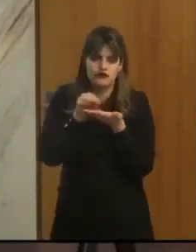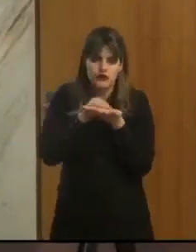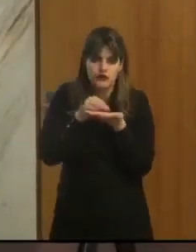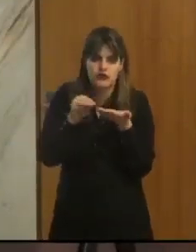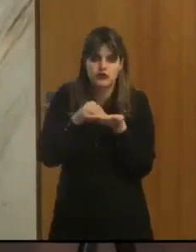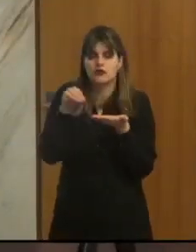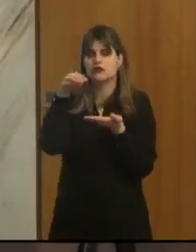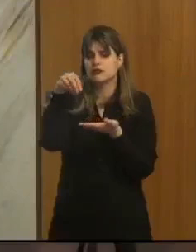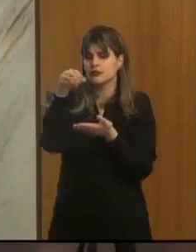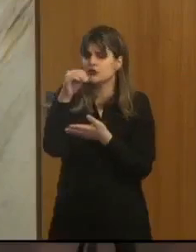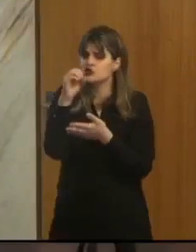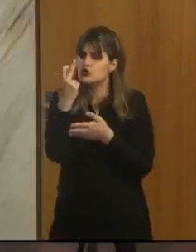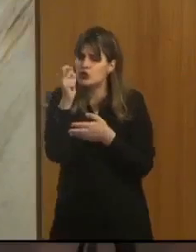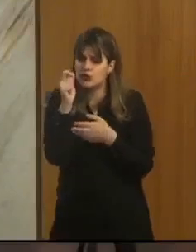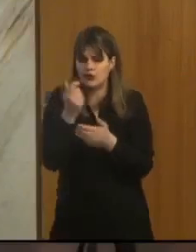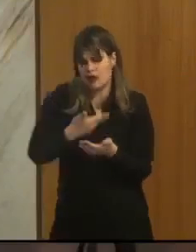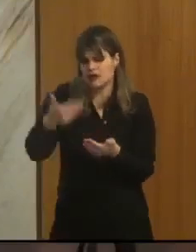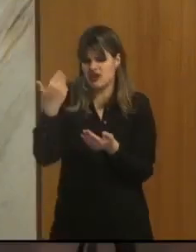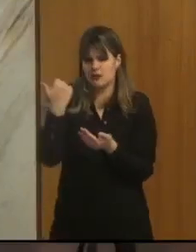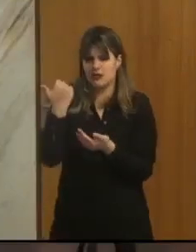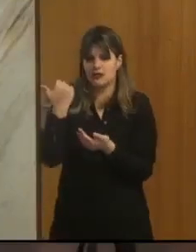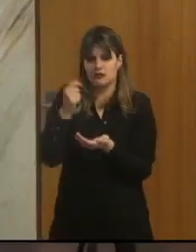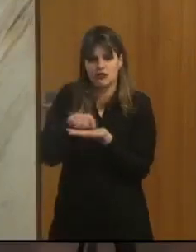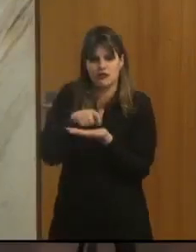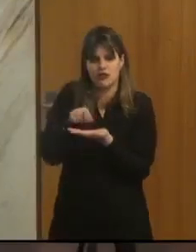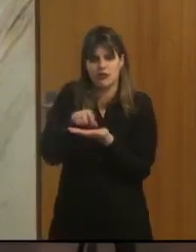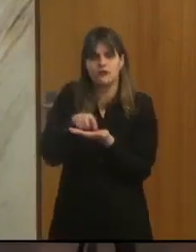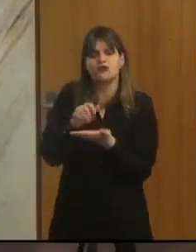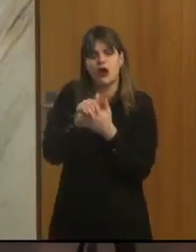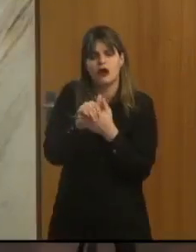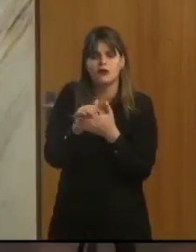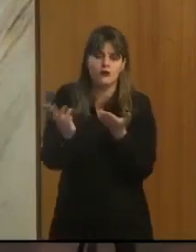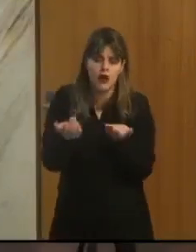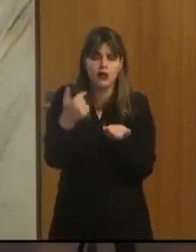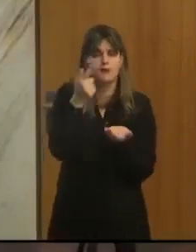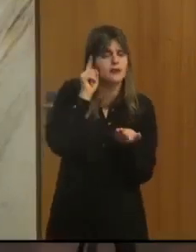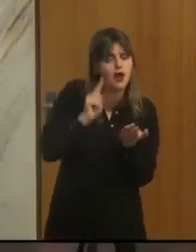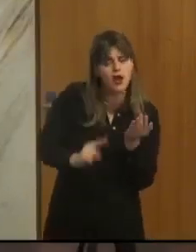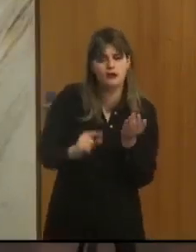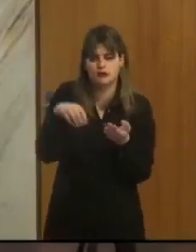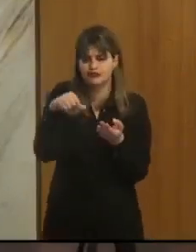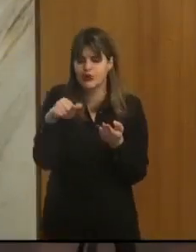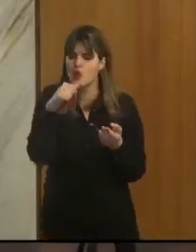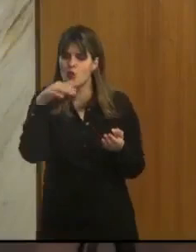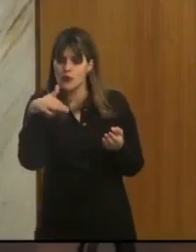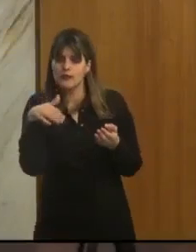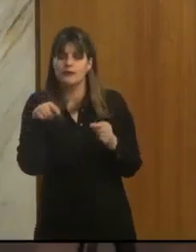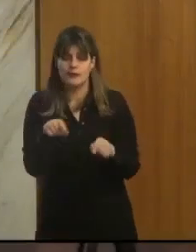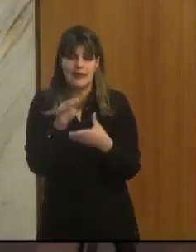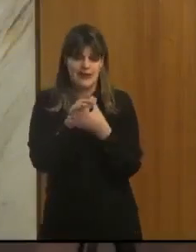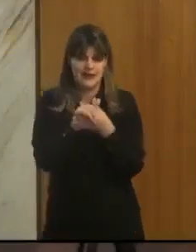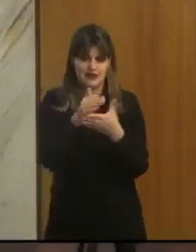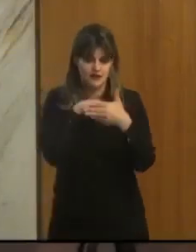no dia tal do tal, como antigamente nós escrevíamos a carta, mas a data, o dia, o sítio onde nós estávamos, e essas cartas estão